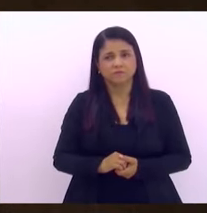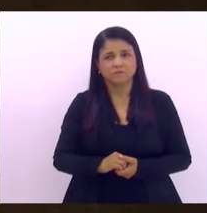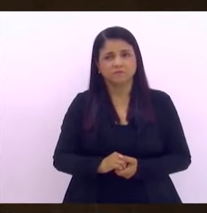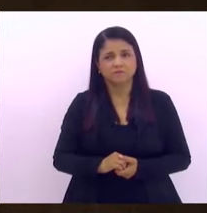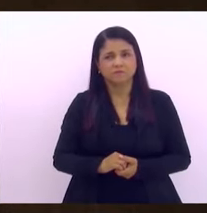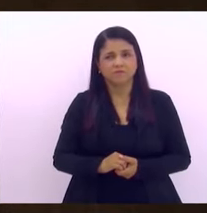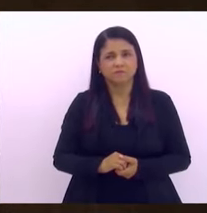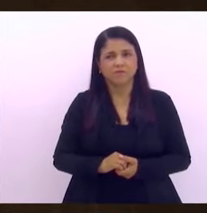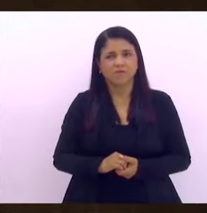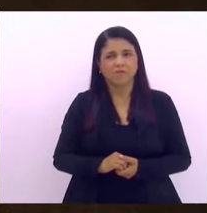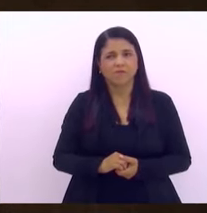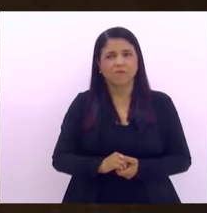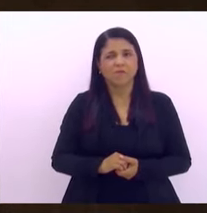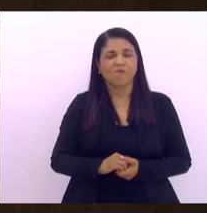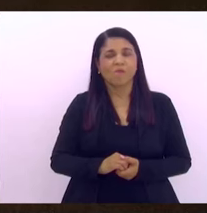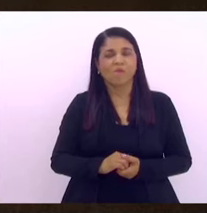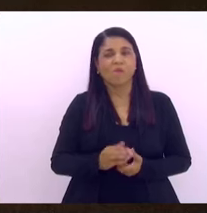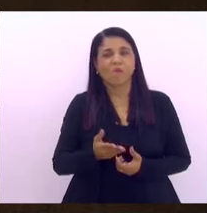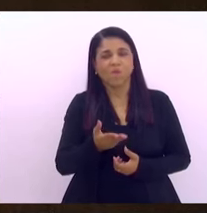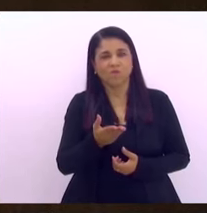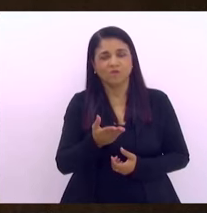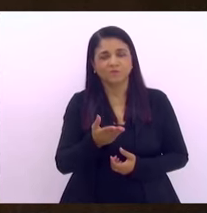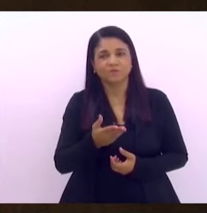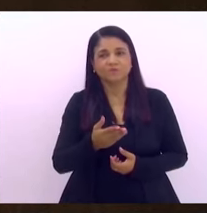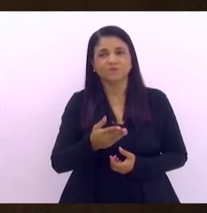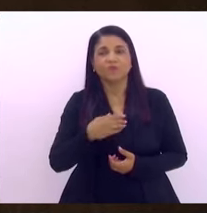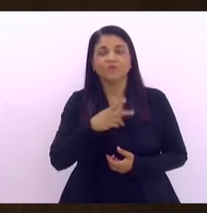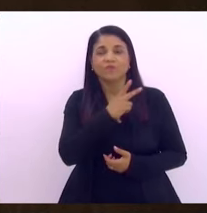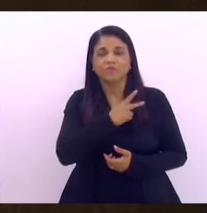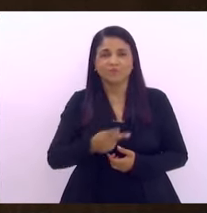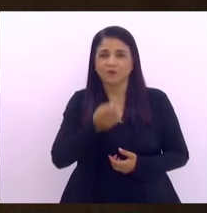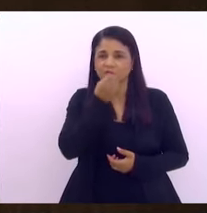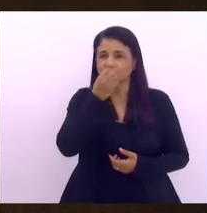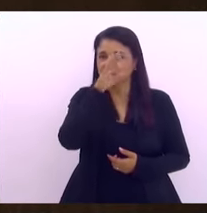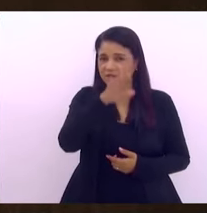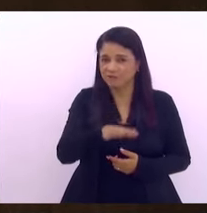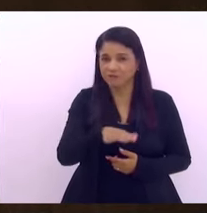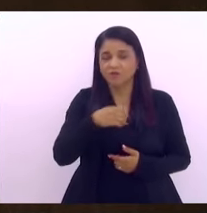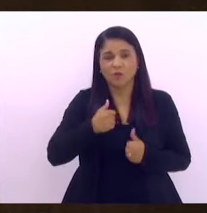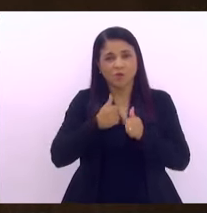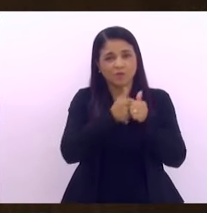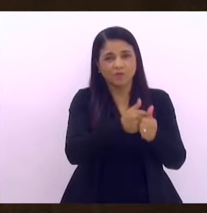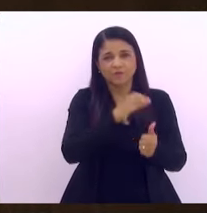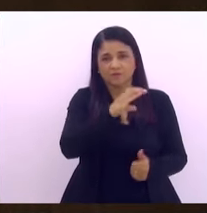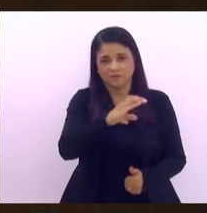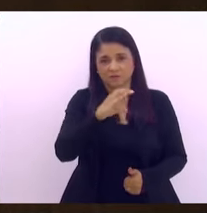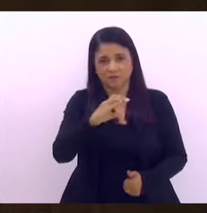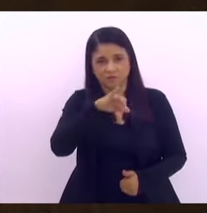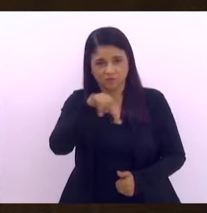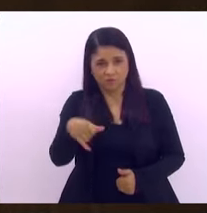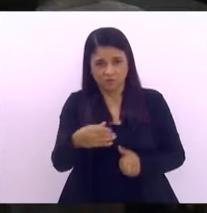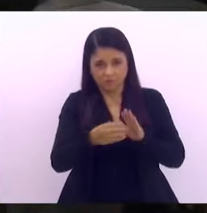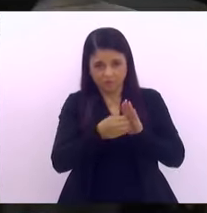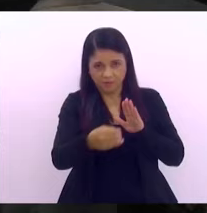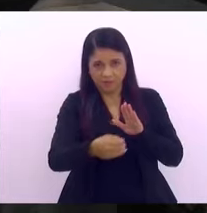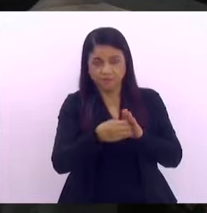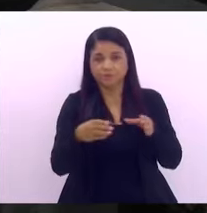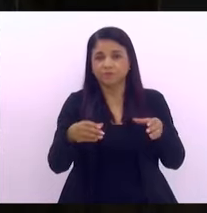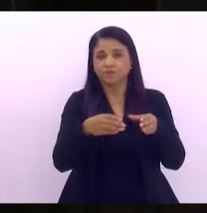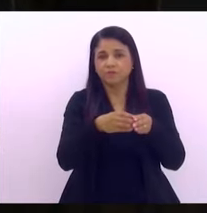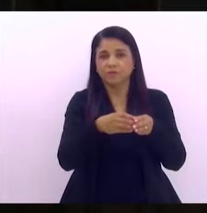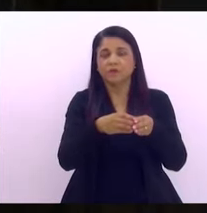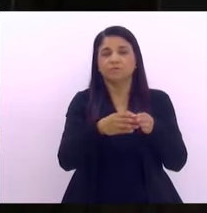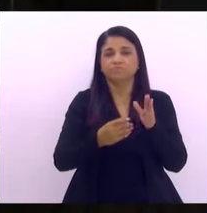Marquinhos é a enciclopédia da Alerj, né? Presidente, boa tarde, acompanho o parecer da CCJ. Pela Comissão